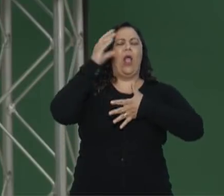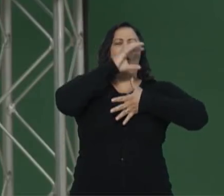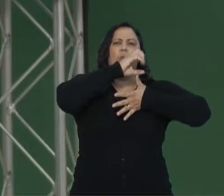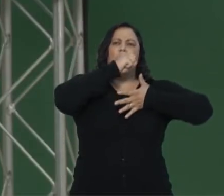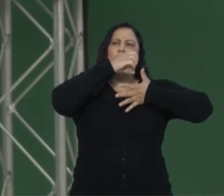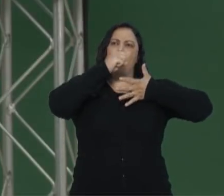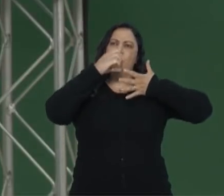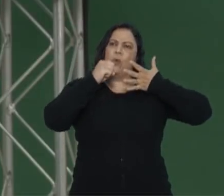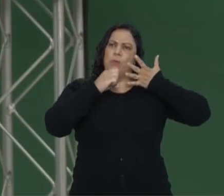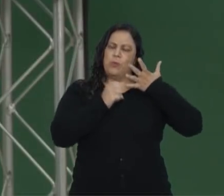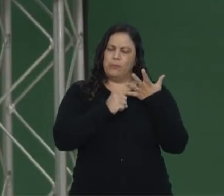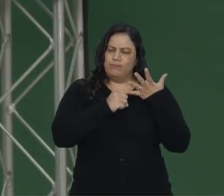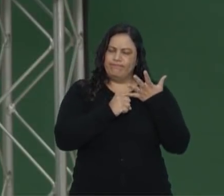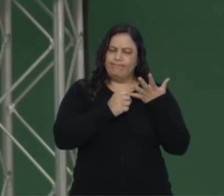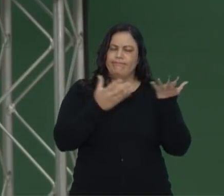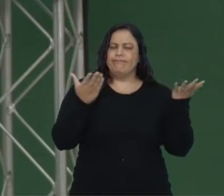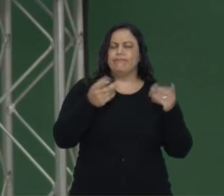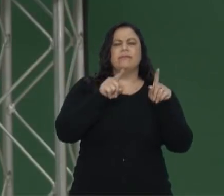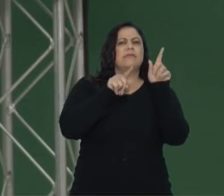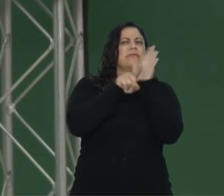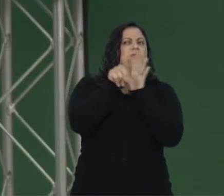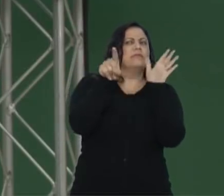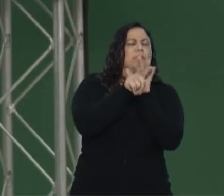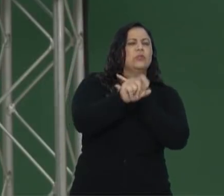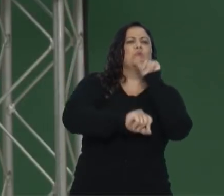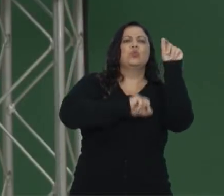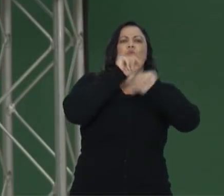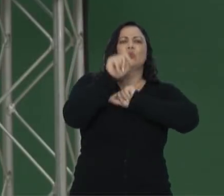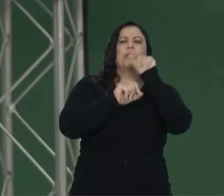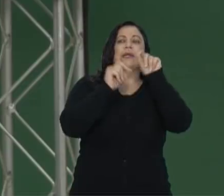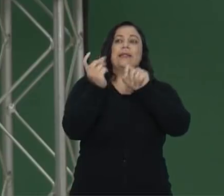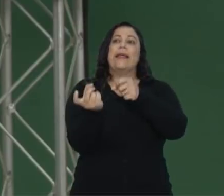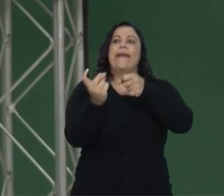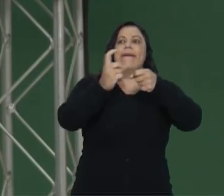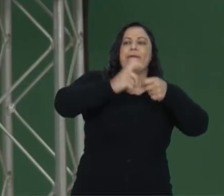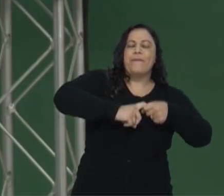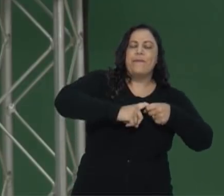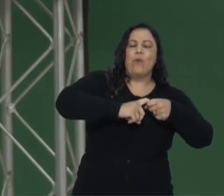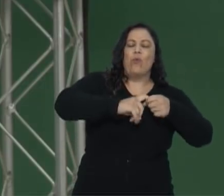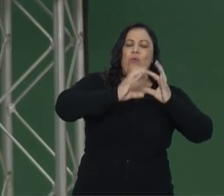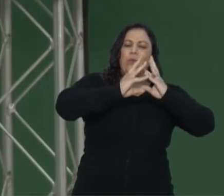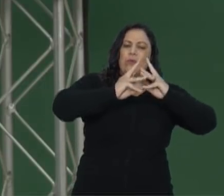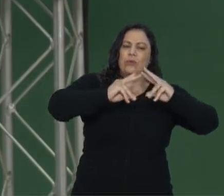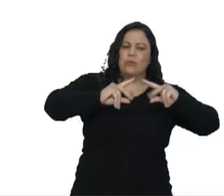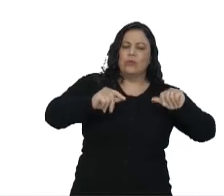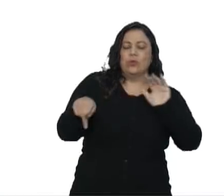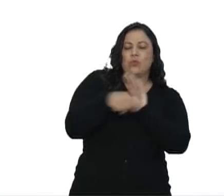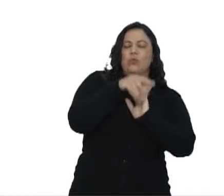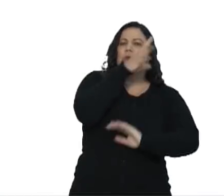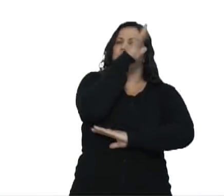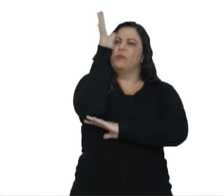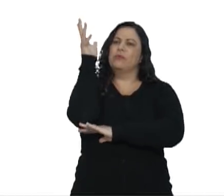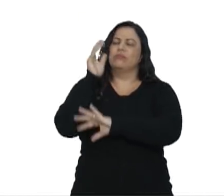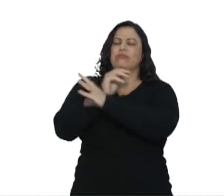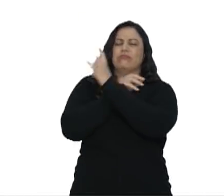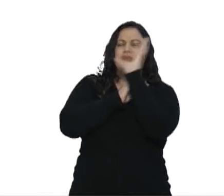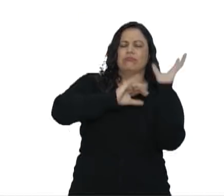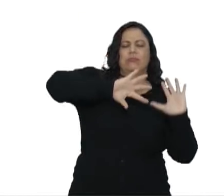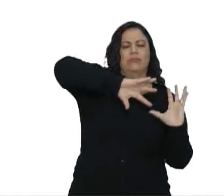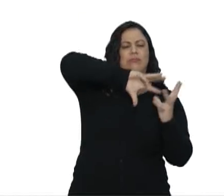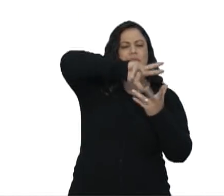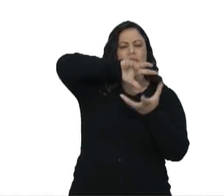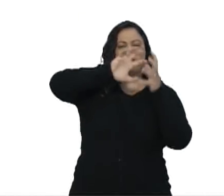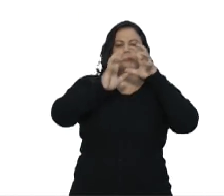diz. Então, quais são os seres que devolvem os nutrientes para a natureza? Letra C, bactérias